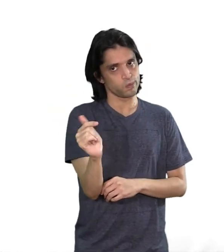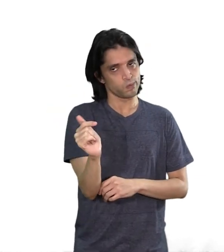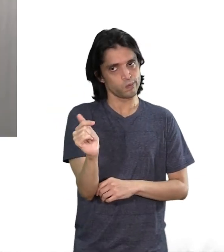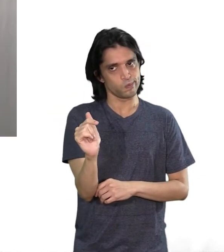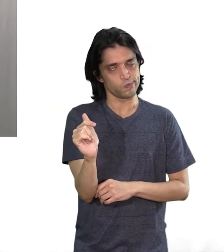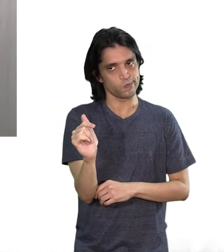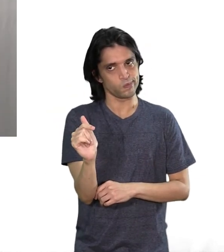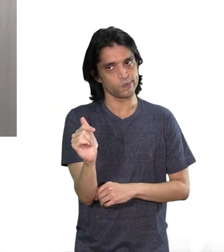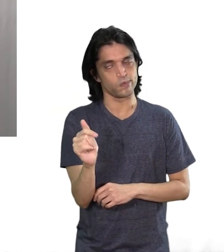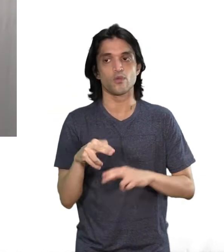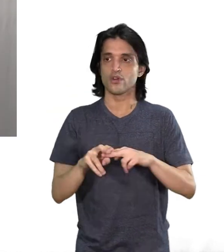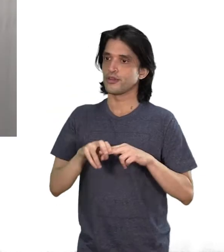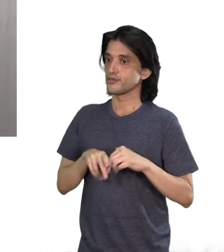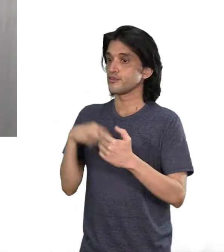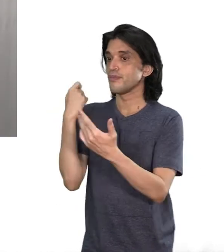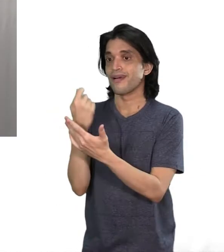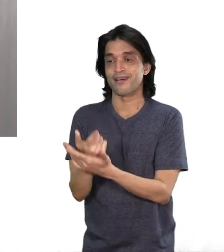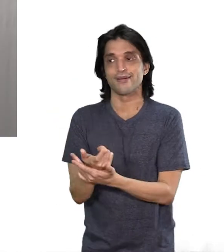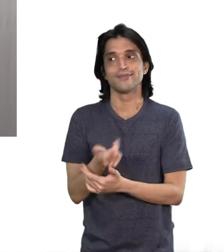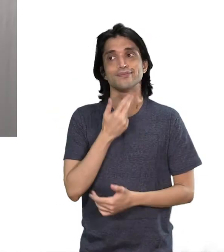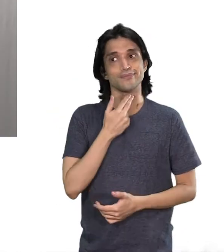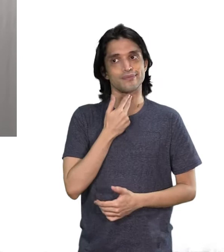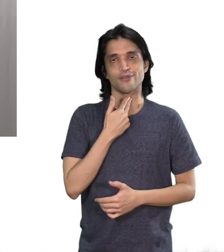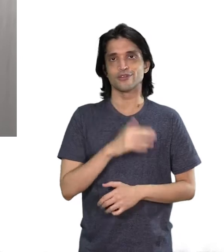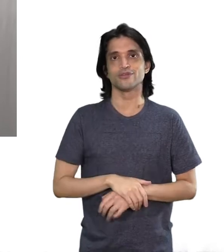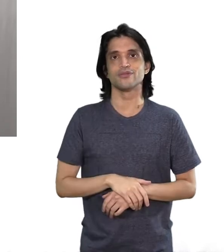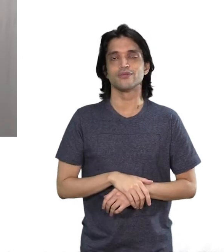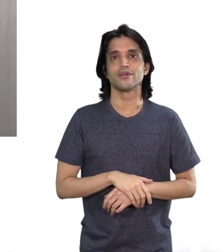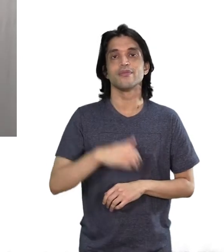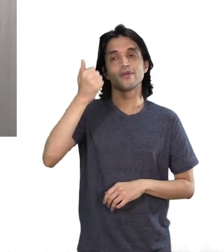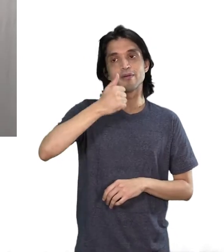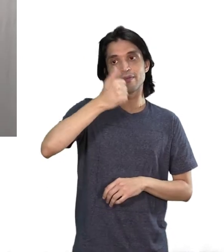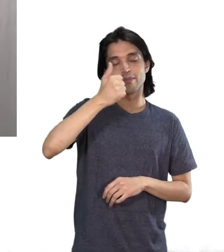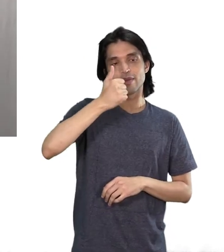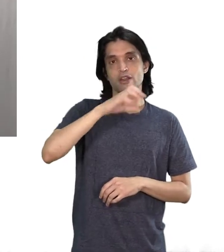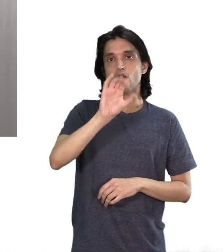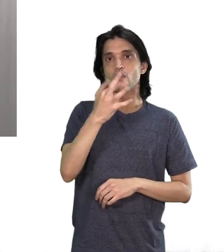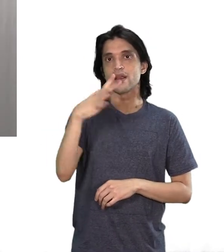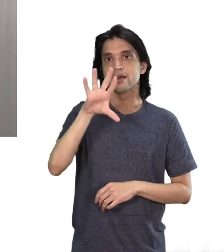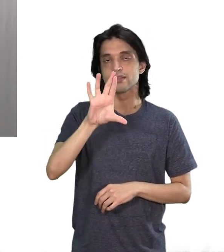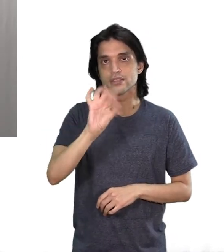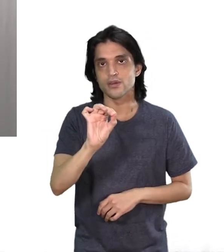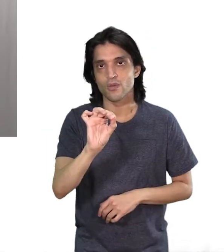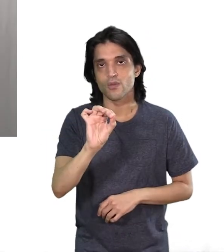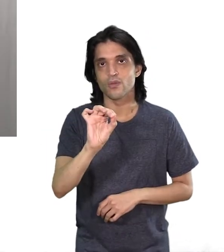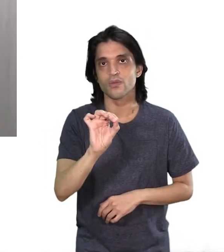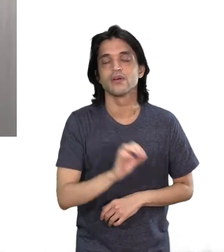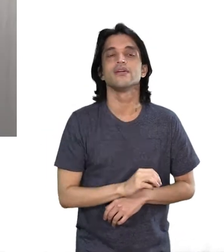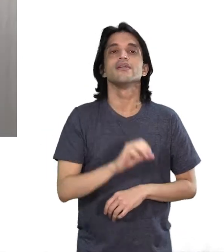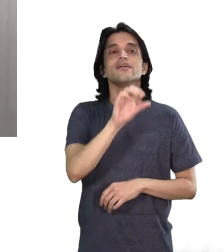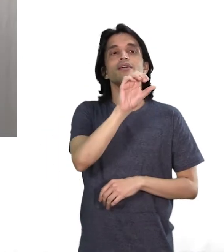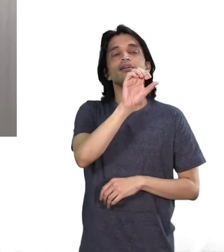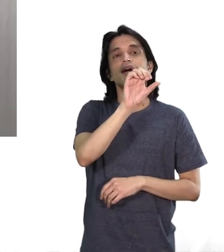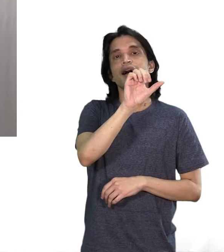Lembram? Temos a primeira oração, assindética. Não tenho dinheiro, e a segunda,